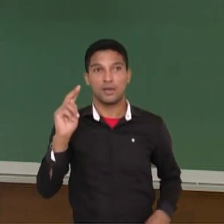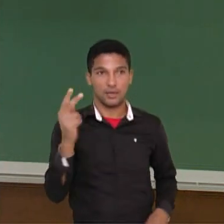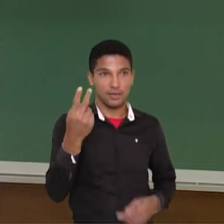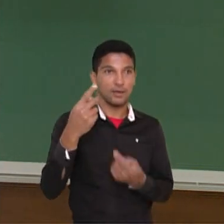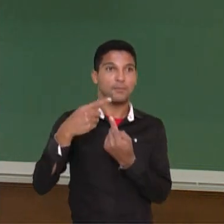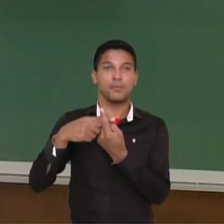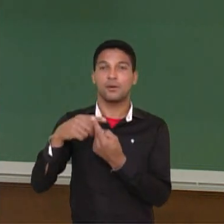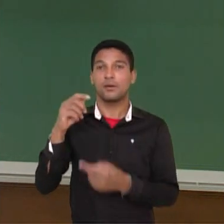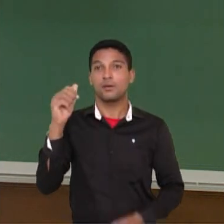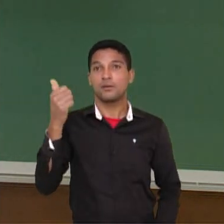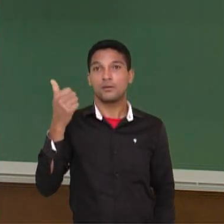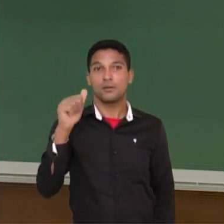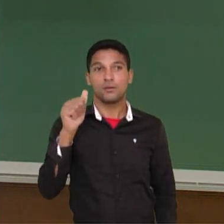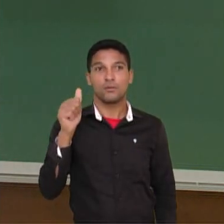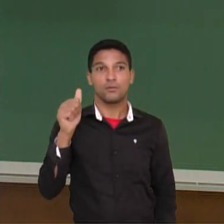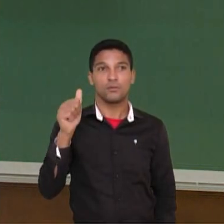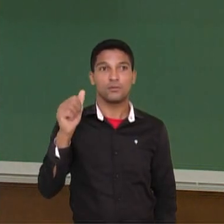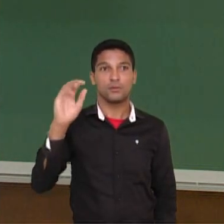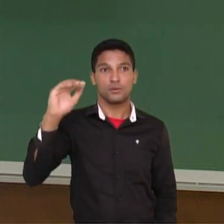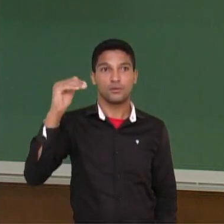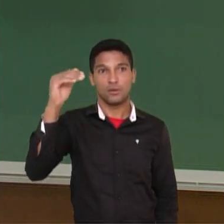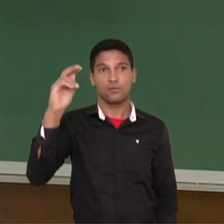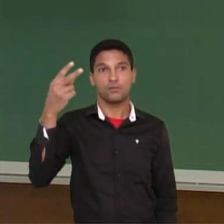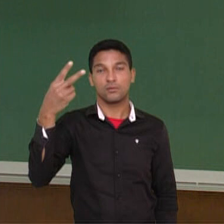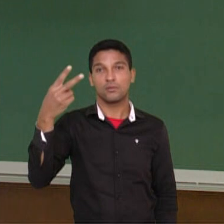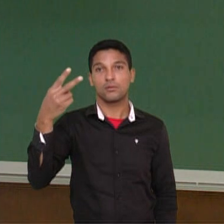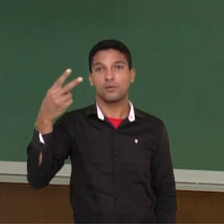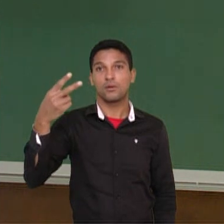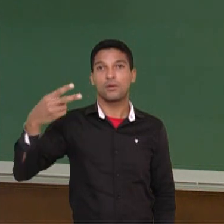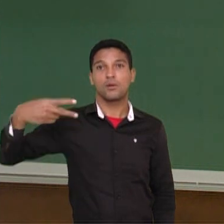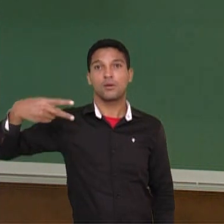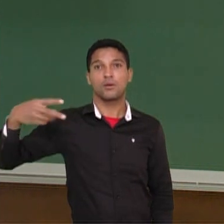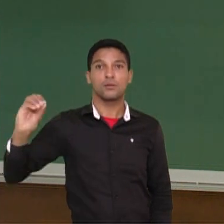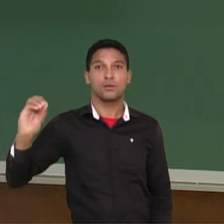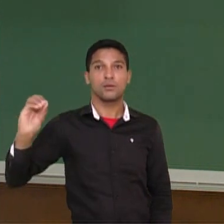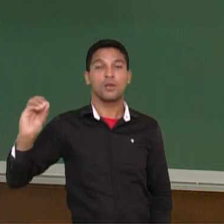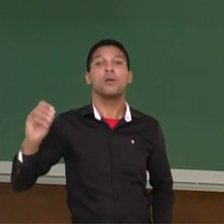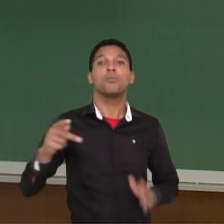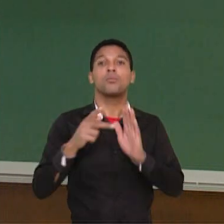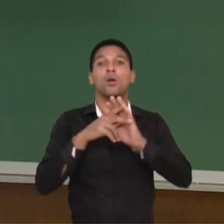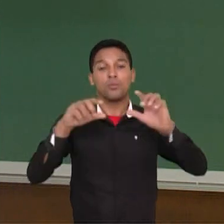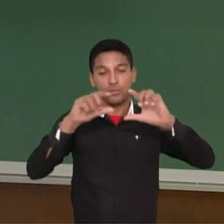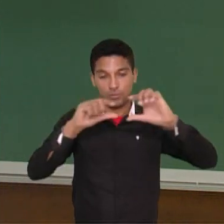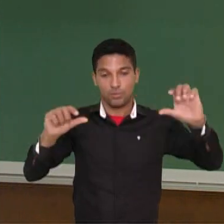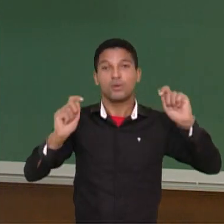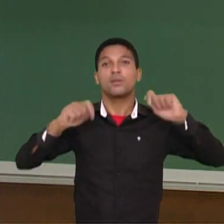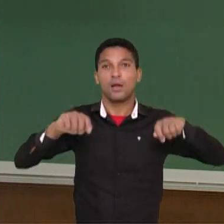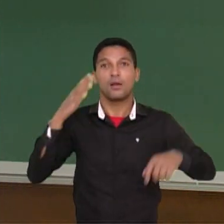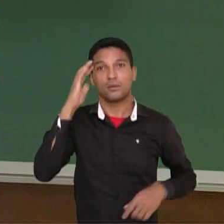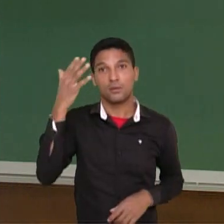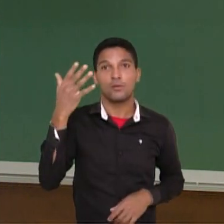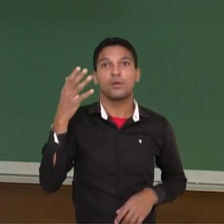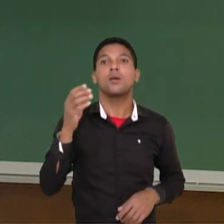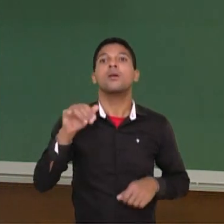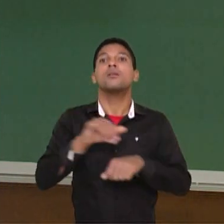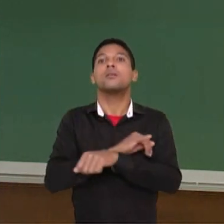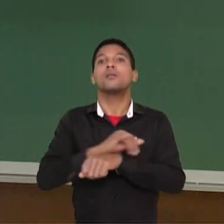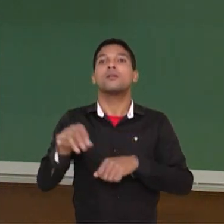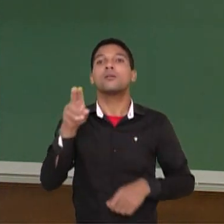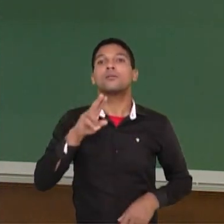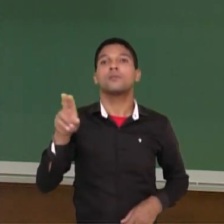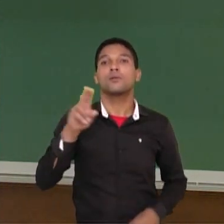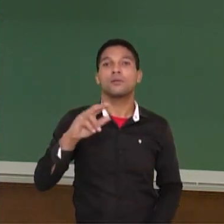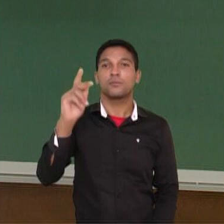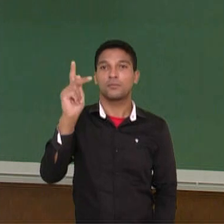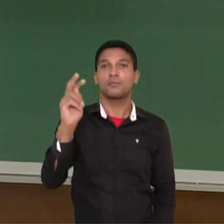consigo resolver sem muito trabalho, tá? Então eu fatorei isso daqui com a ajuda do produto notável, né? E basta